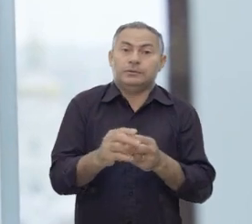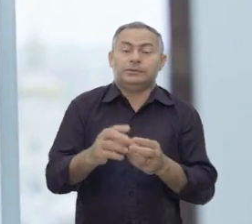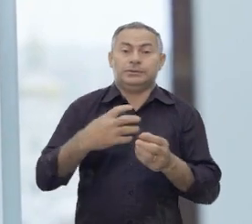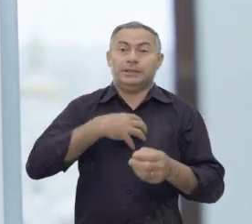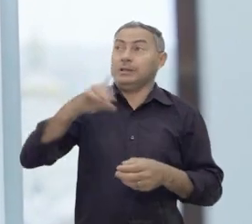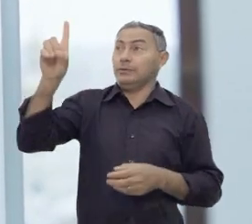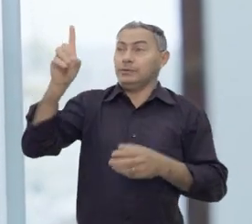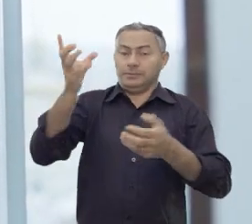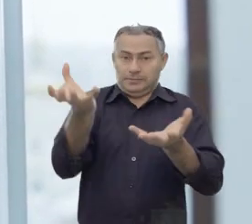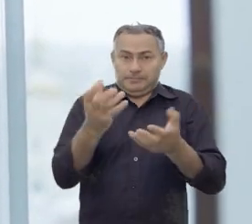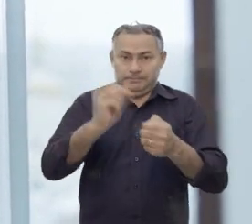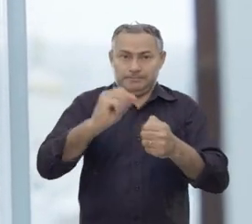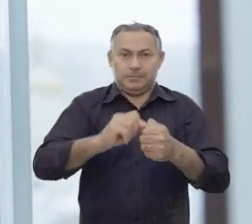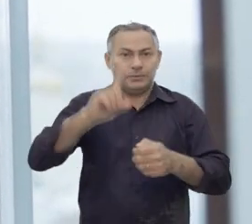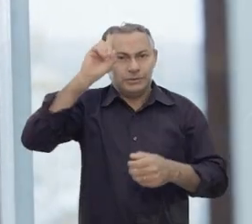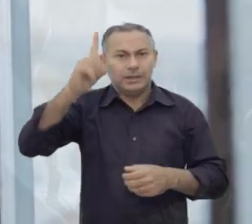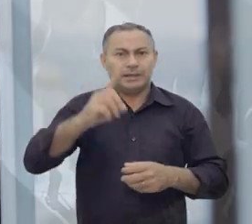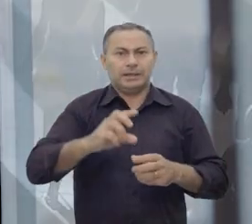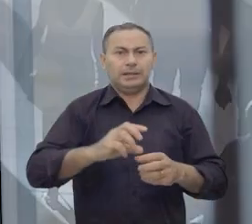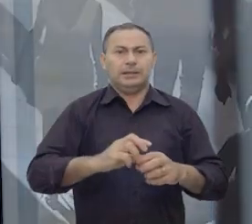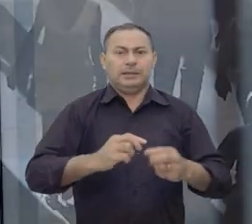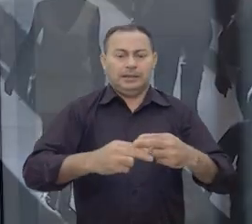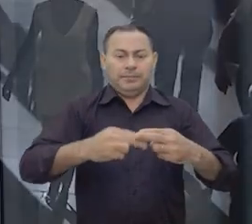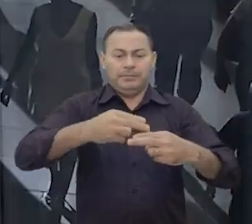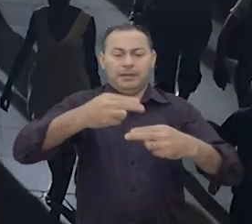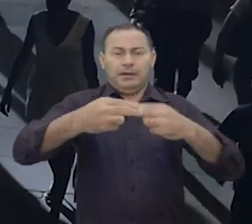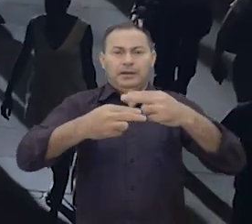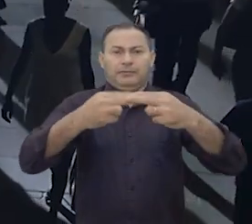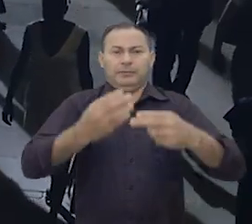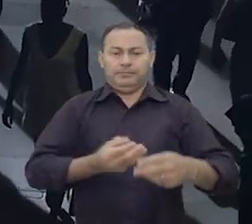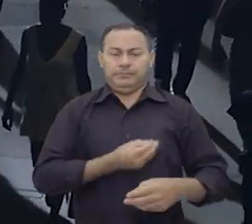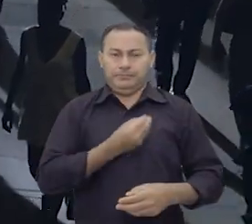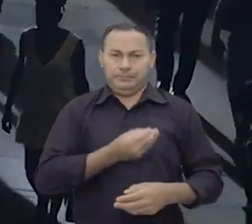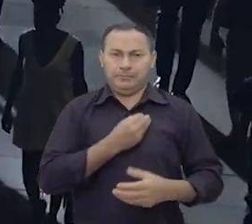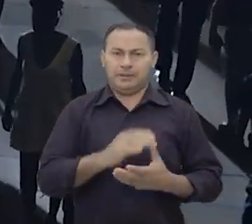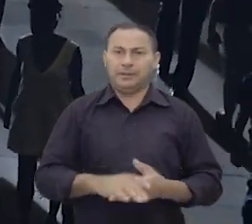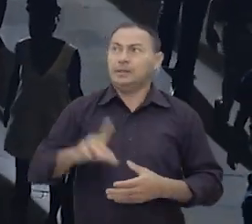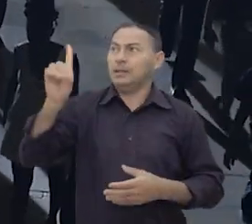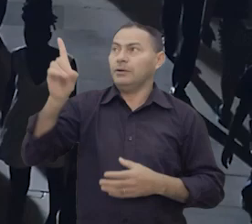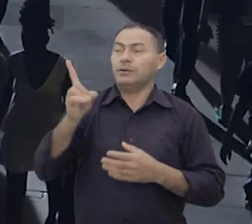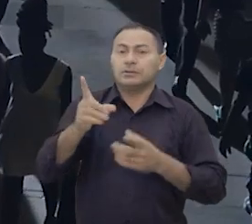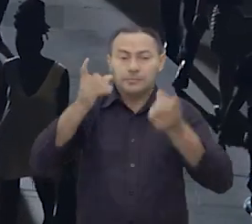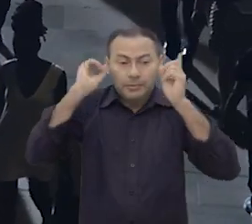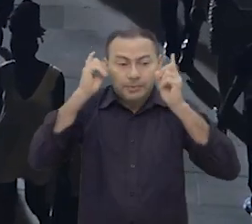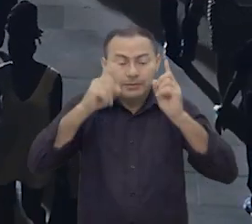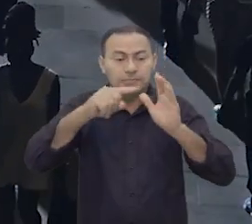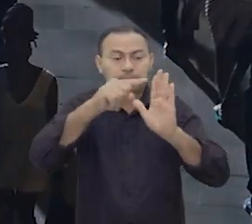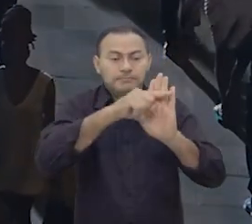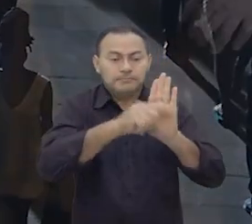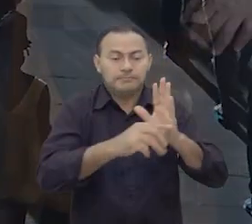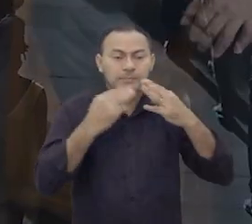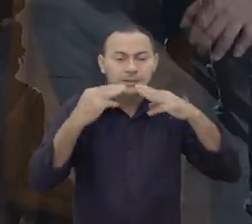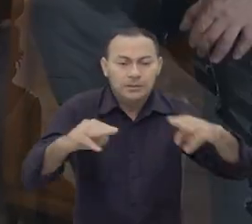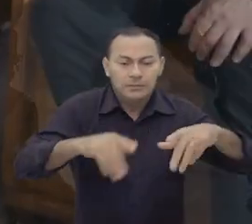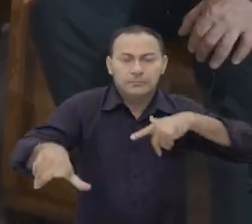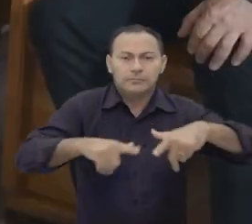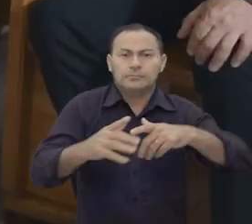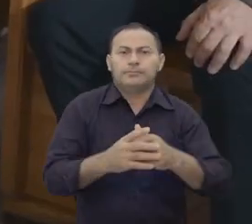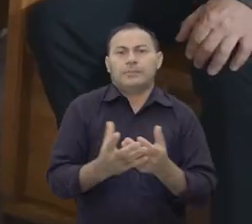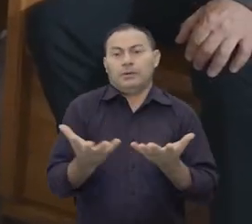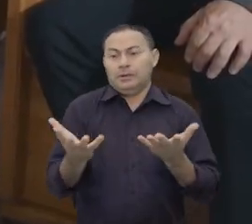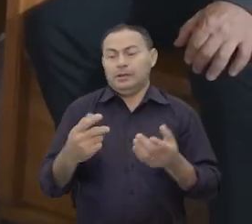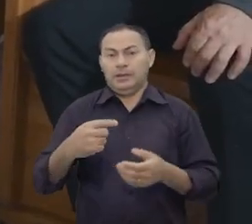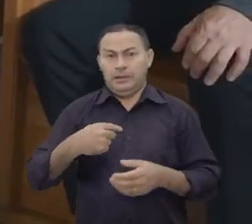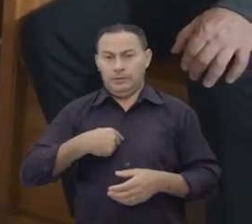nos dias de Neemias. Deus procura pessoas preocupadas com a obra que ele quer fazer. Como pastor, quando as pessoas